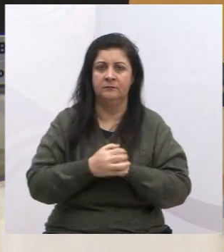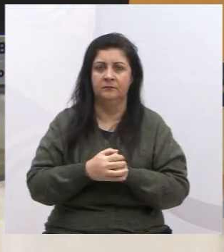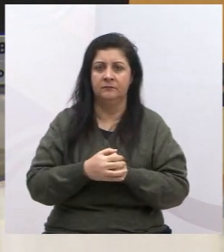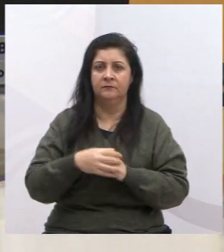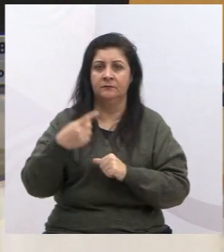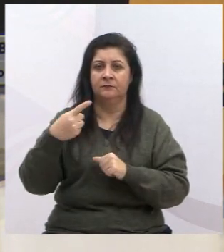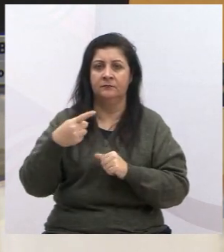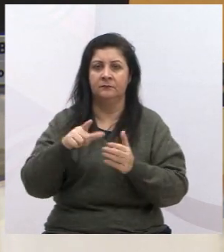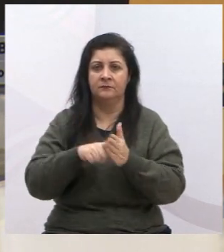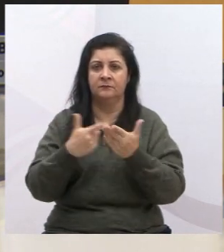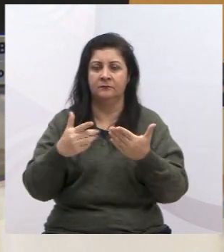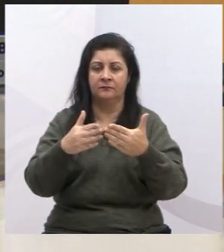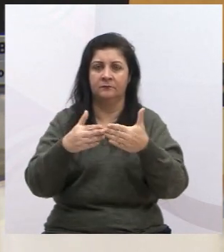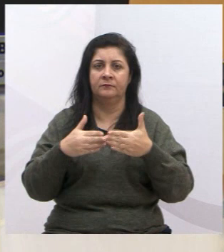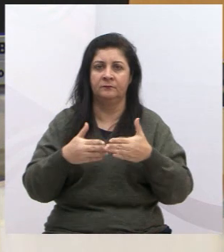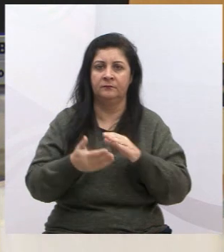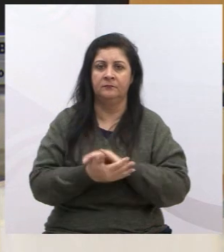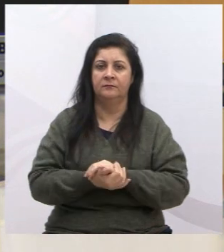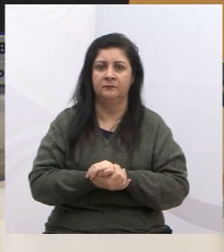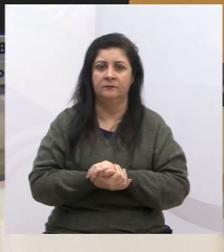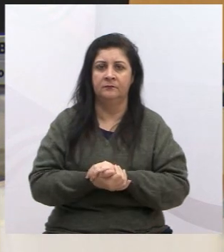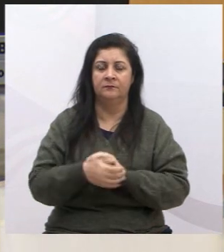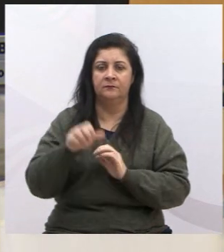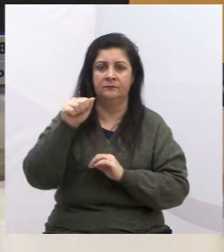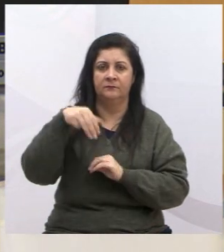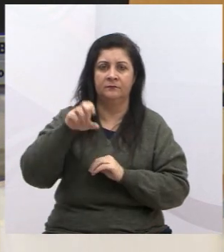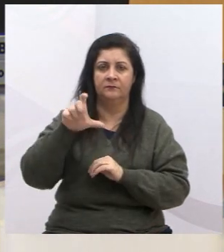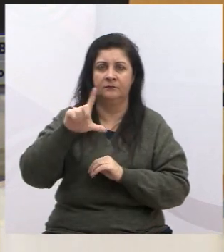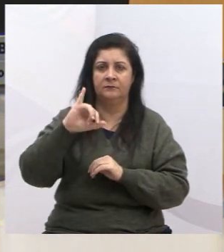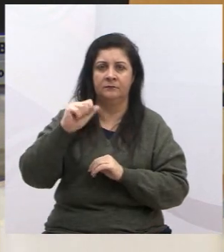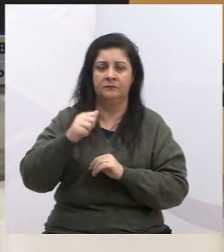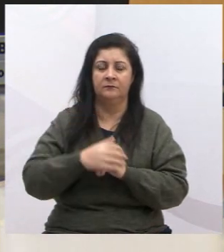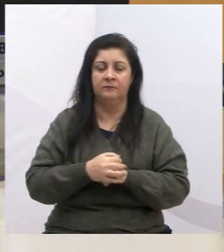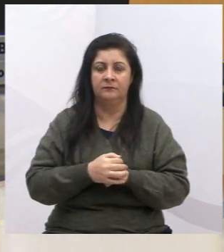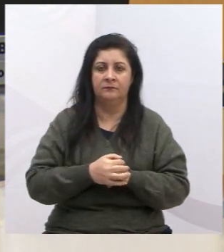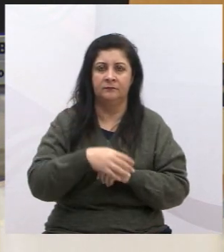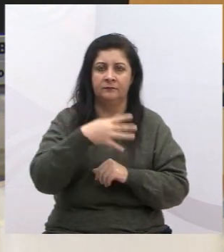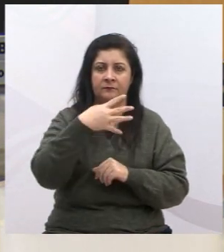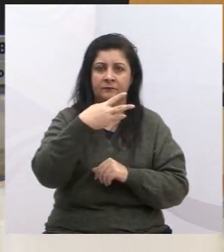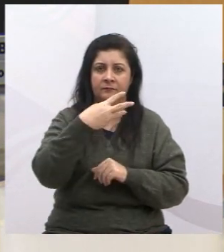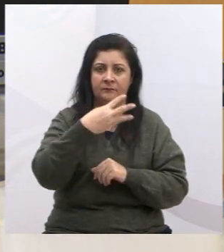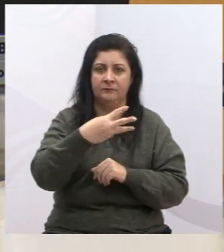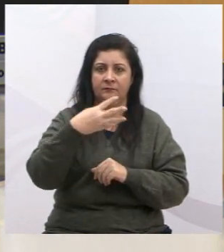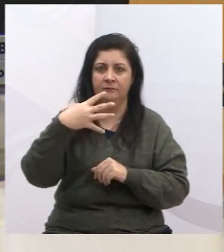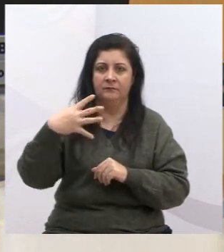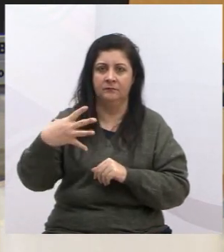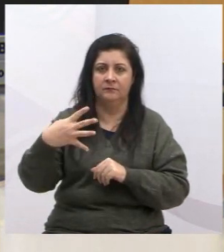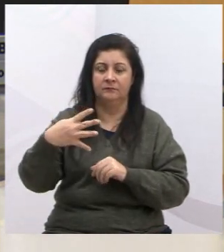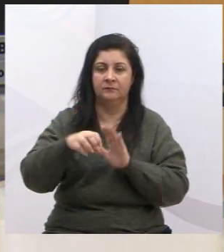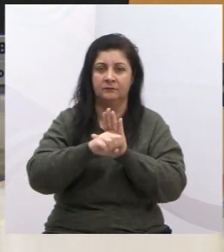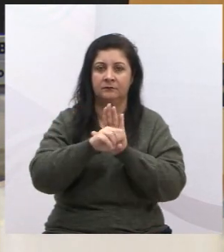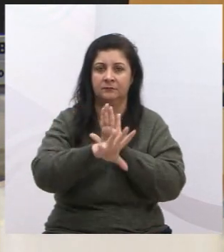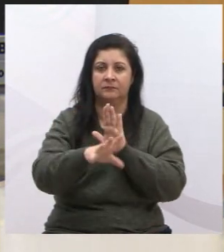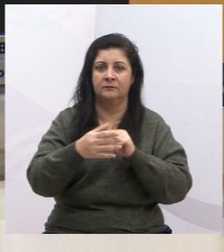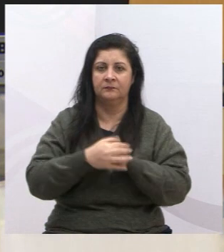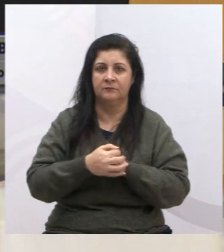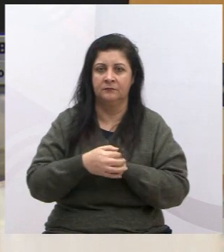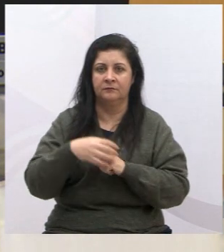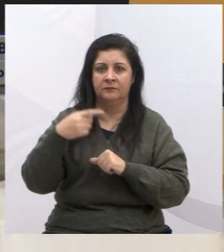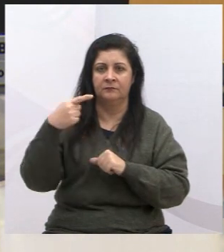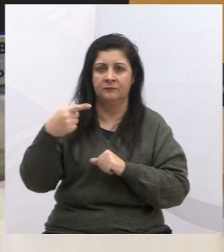indicações e 1 requerimento. Maria Amélia, 34 indicações, um